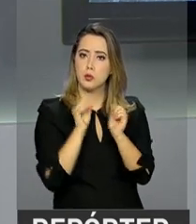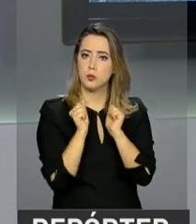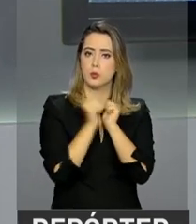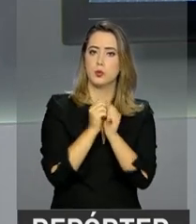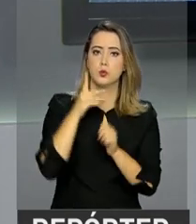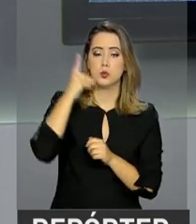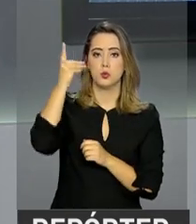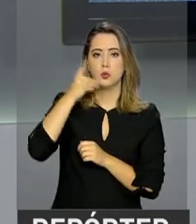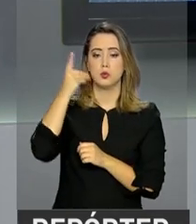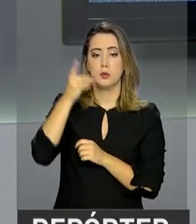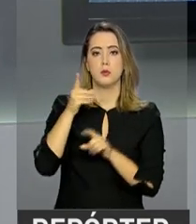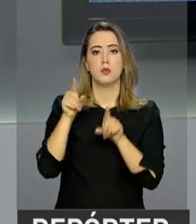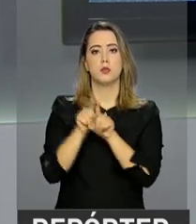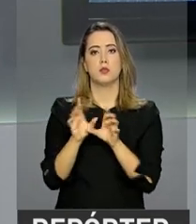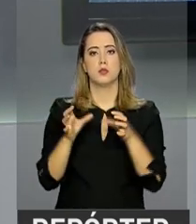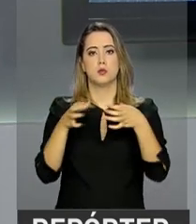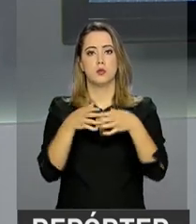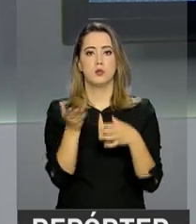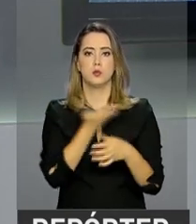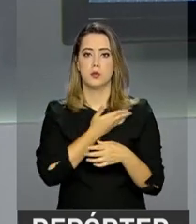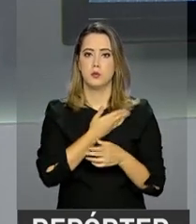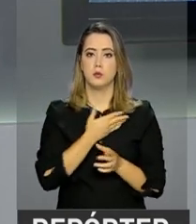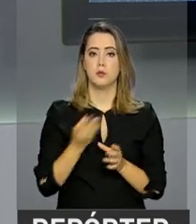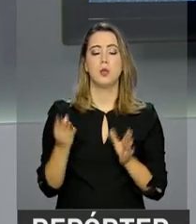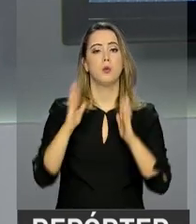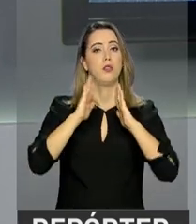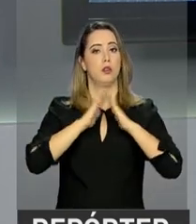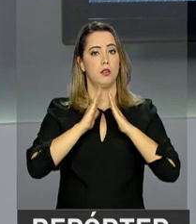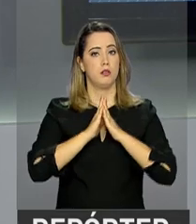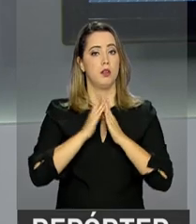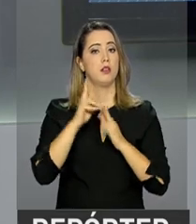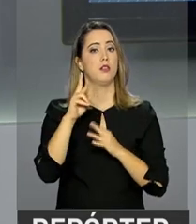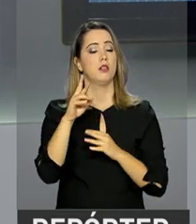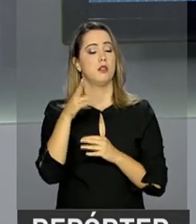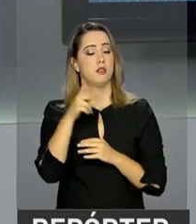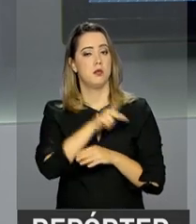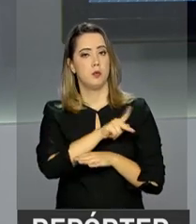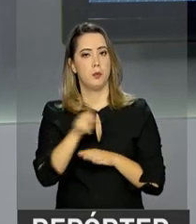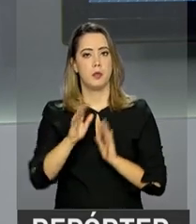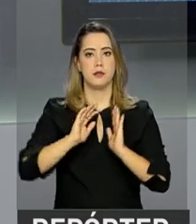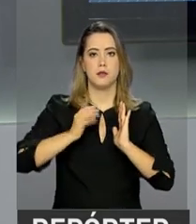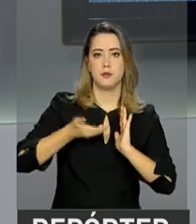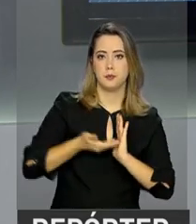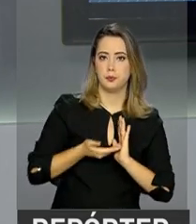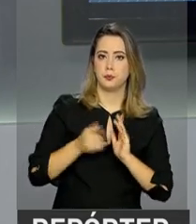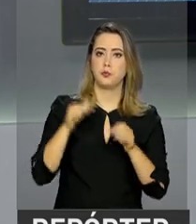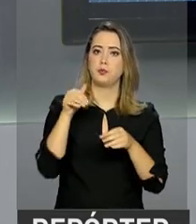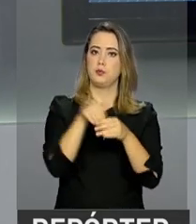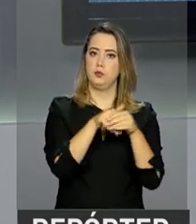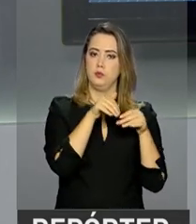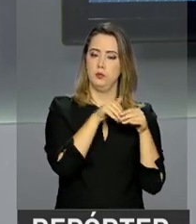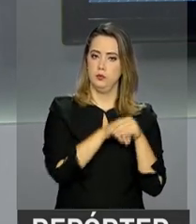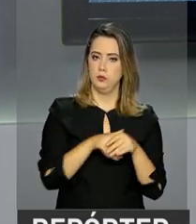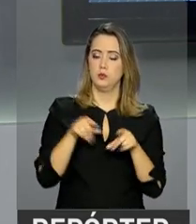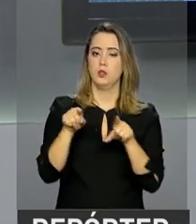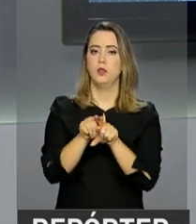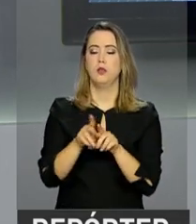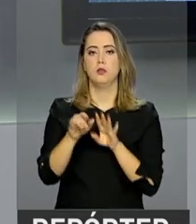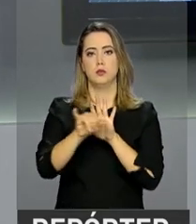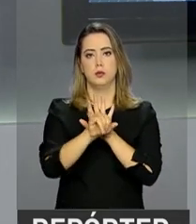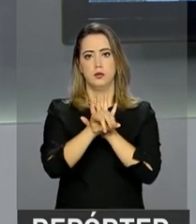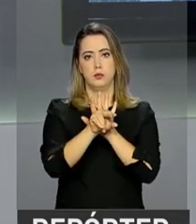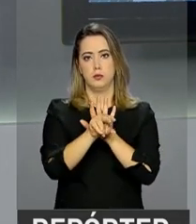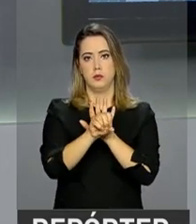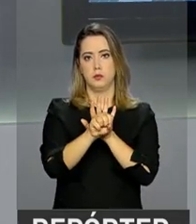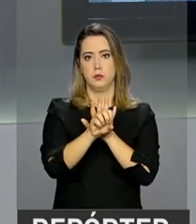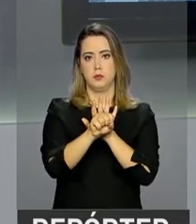na casa do presidente da Câmara, Rodrigo Maia. Na pauta, a votação da reforma da Previdência Social. Na saída do encontro, o